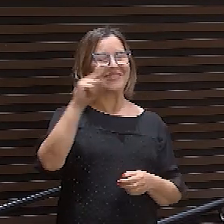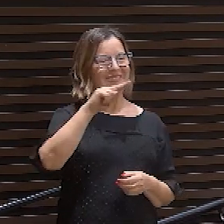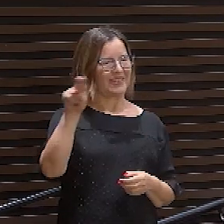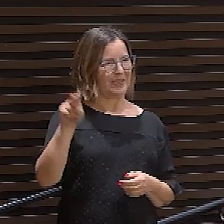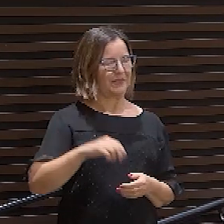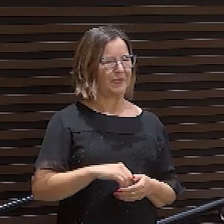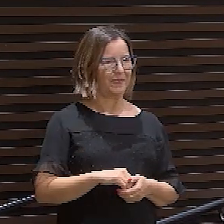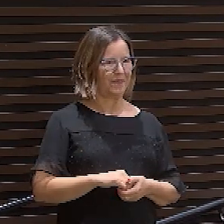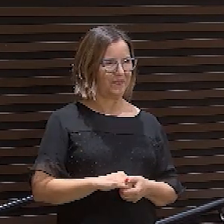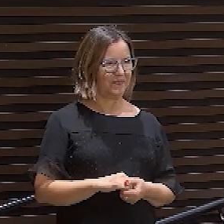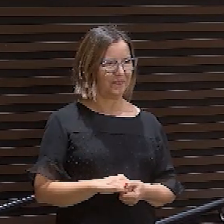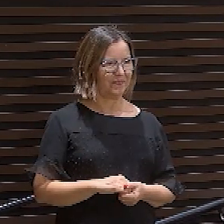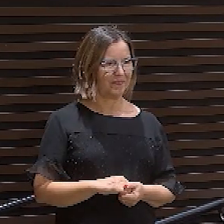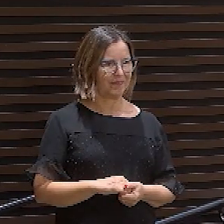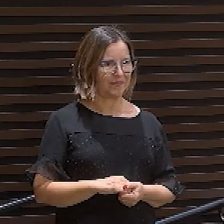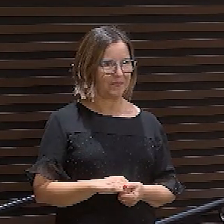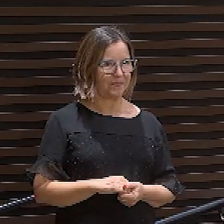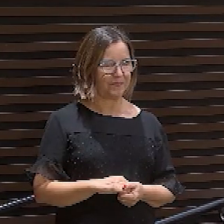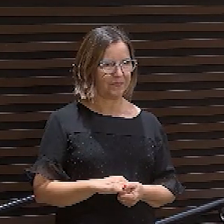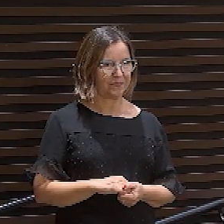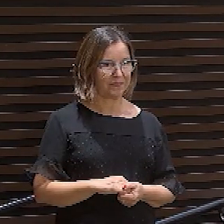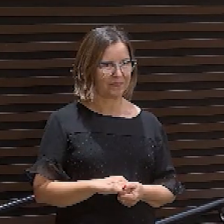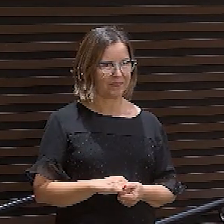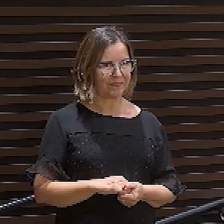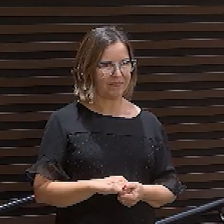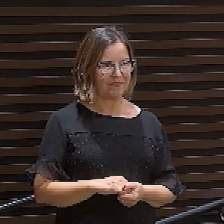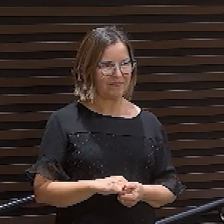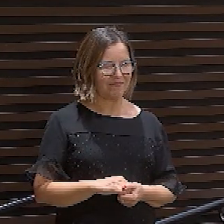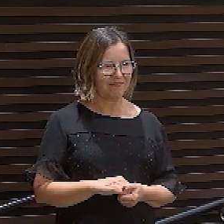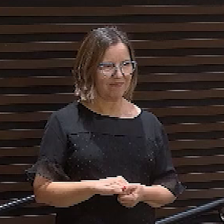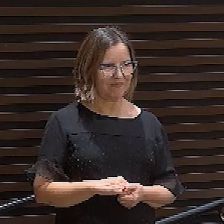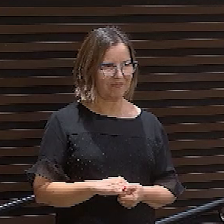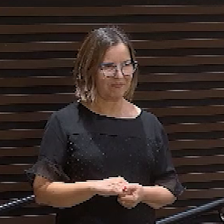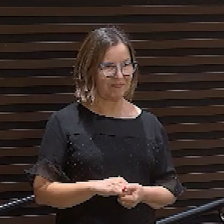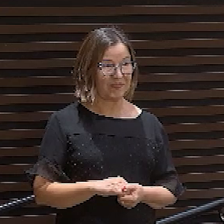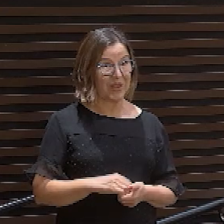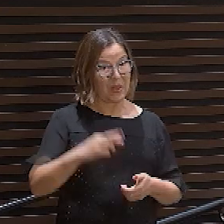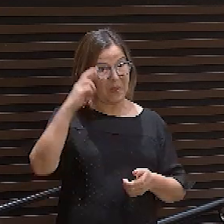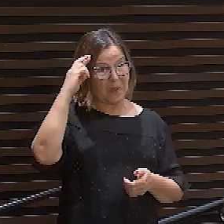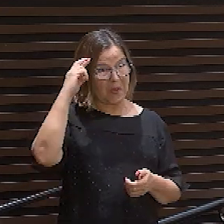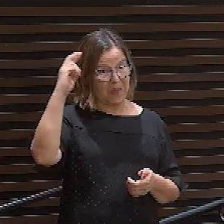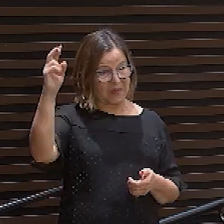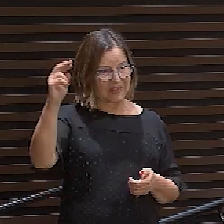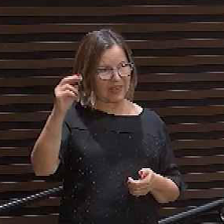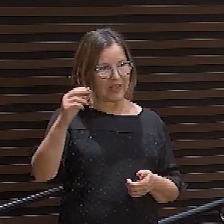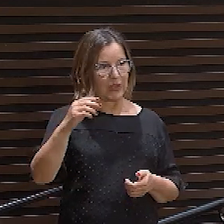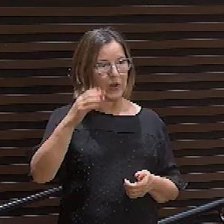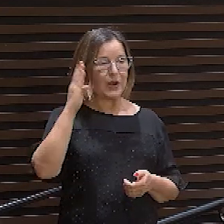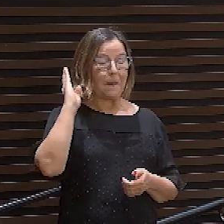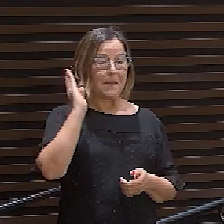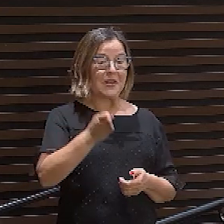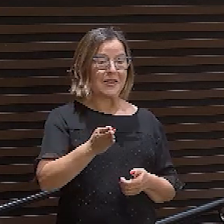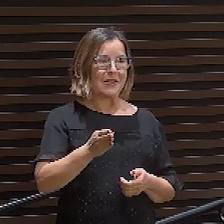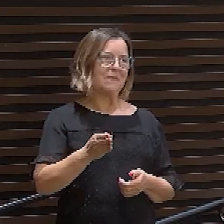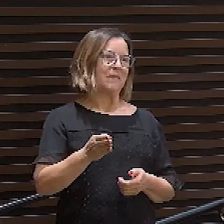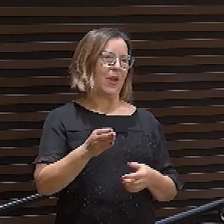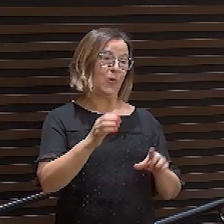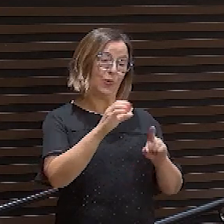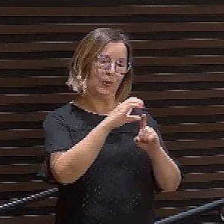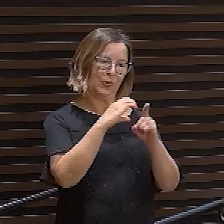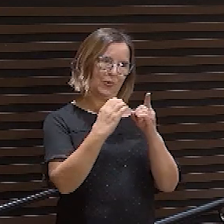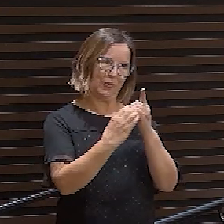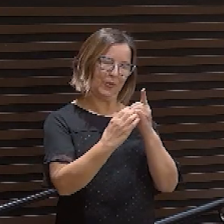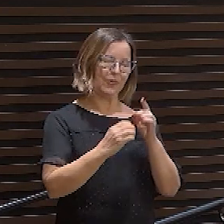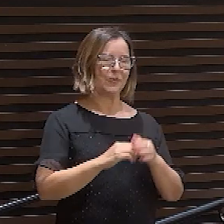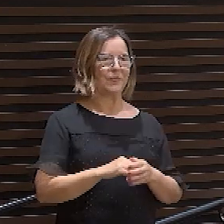Senhor. Ele é o centro da reunião. Nós temos que ter